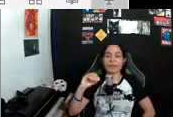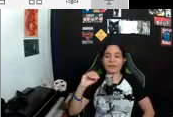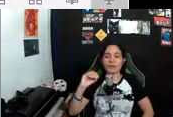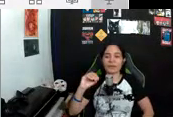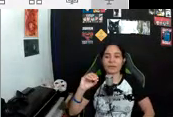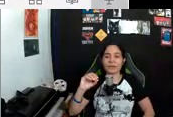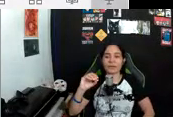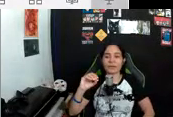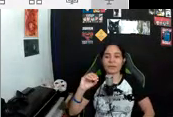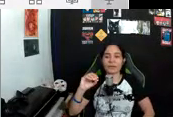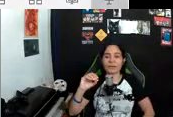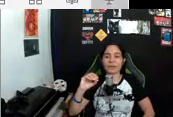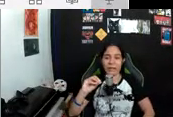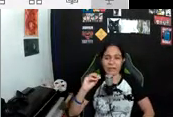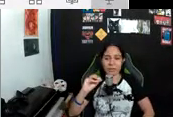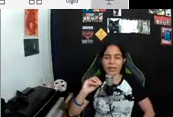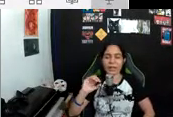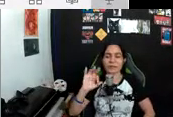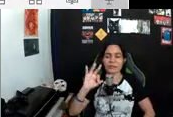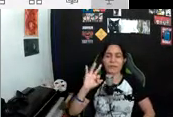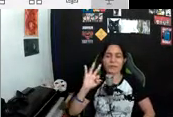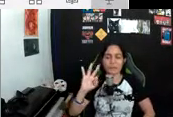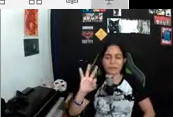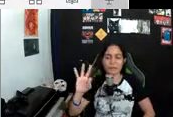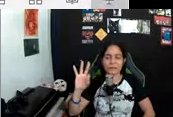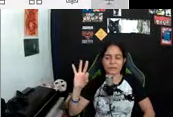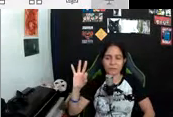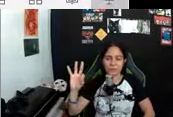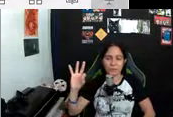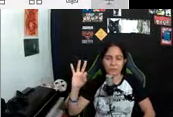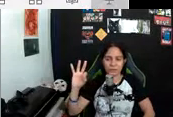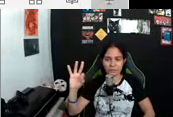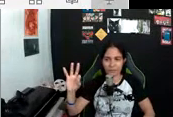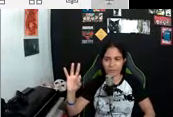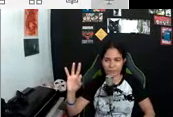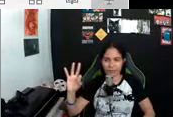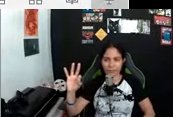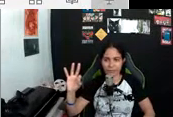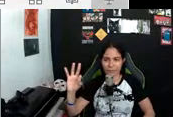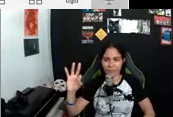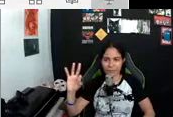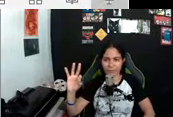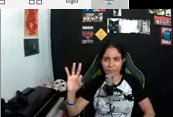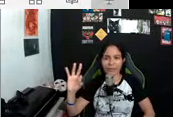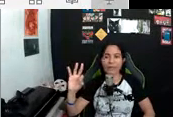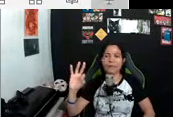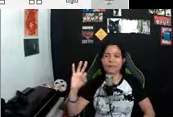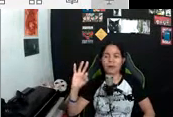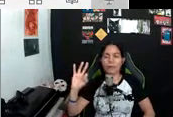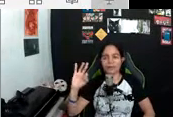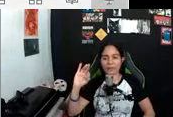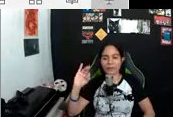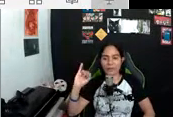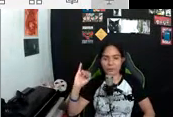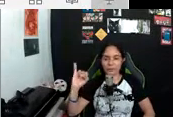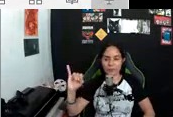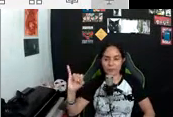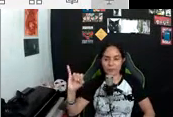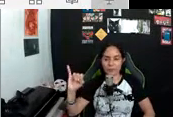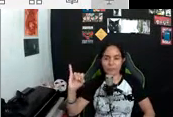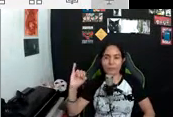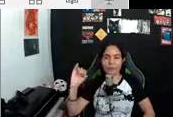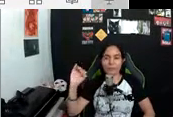estados. Então, você vai ter que estar registrado em 3 conselhos de enfermagem, tá? Então, você vai ter que